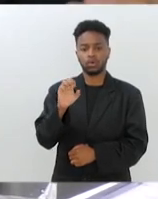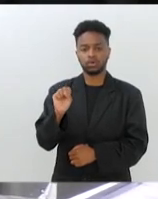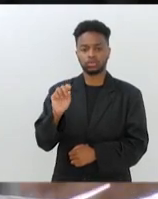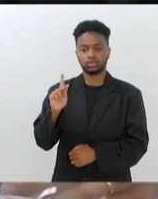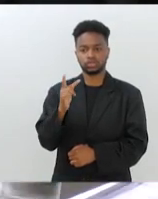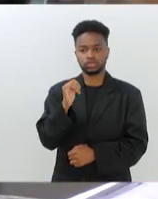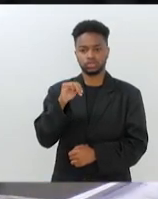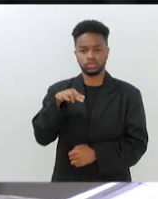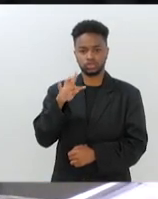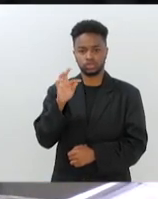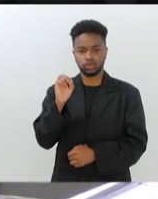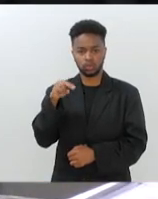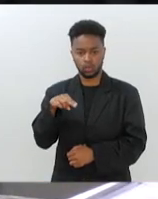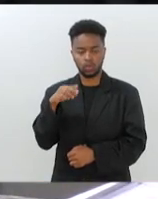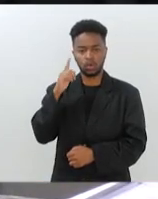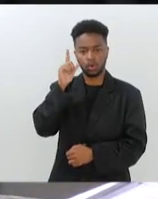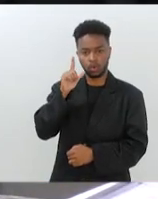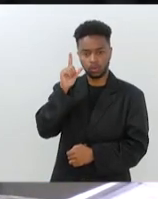Washington